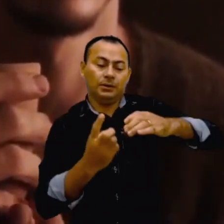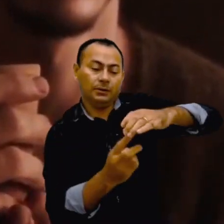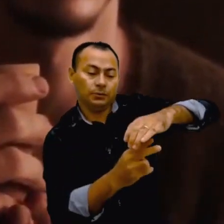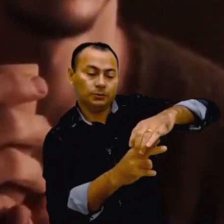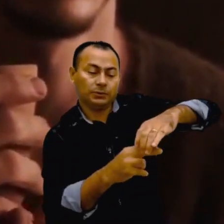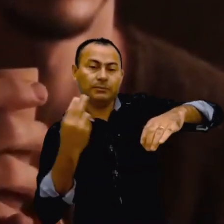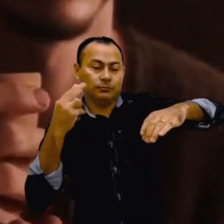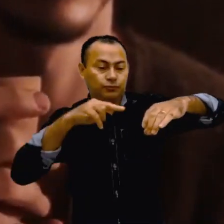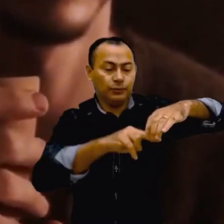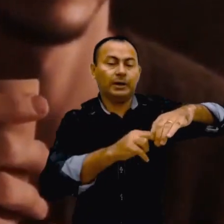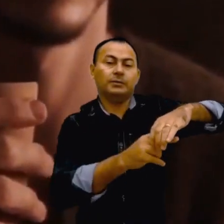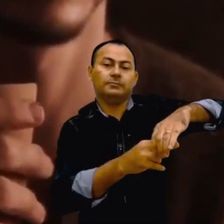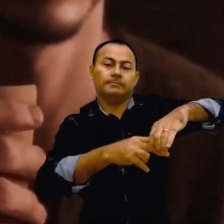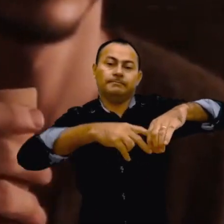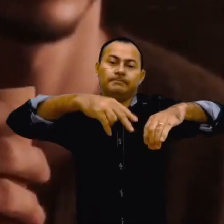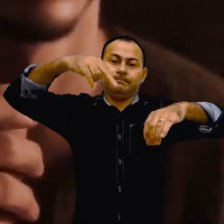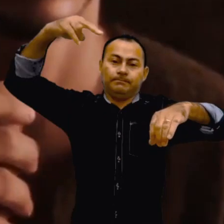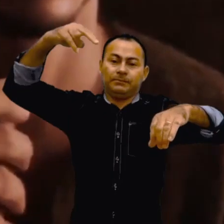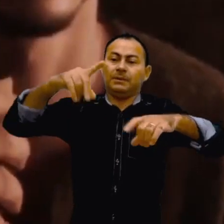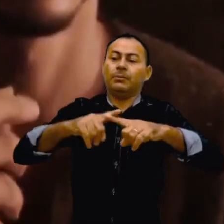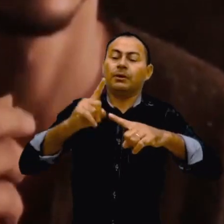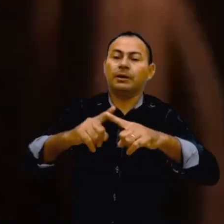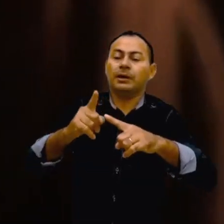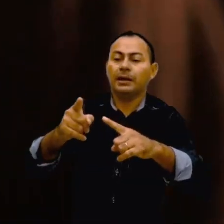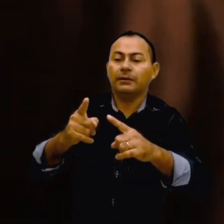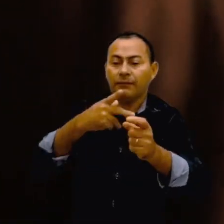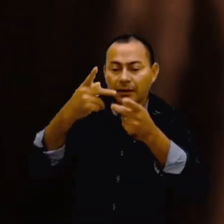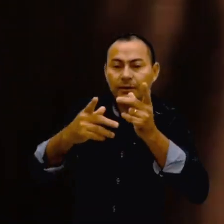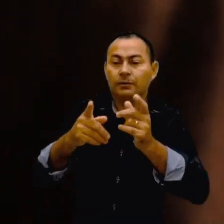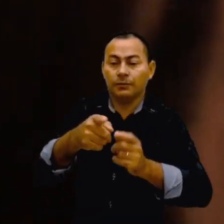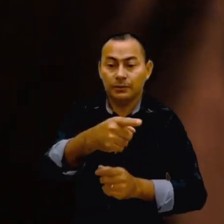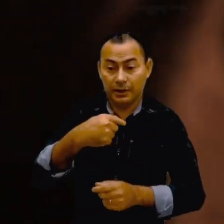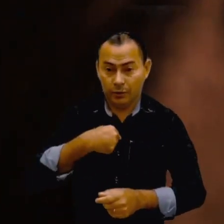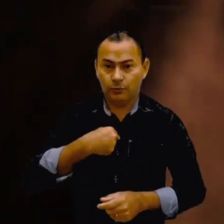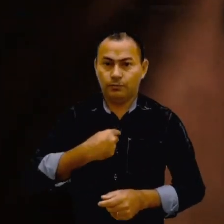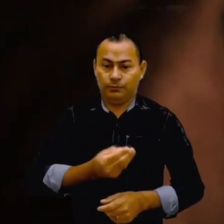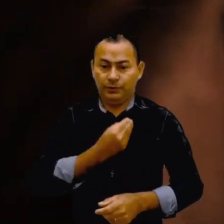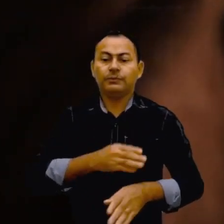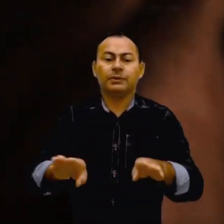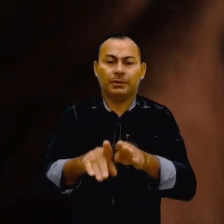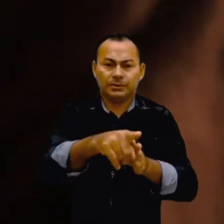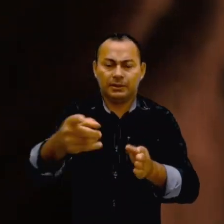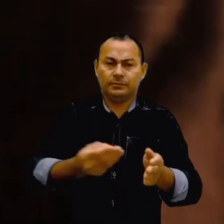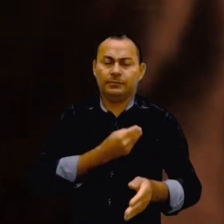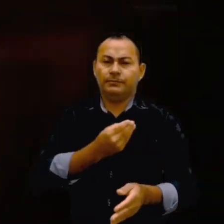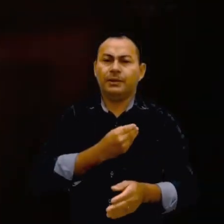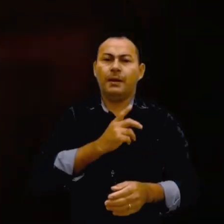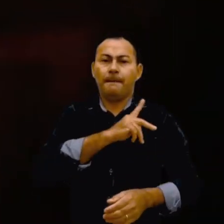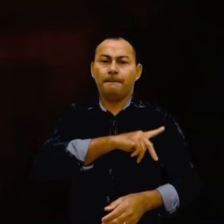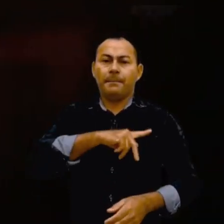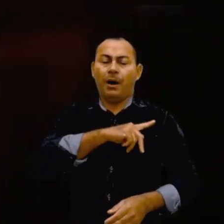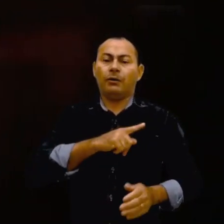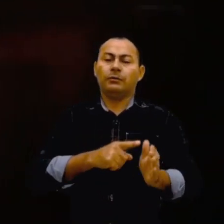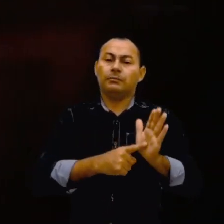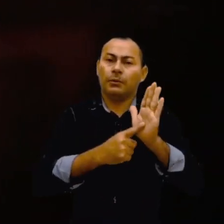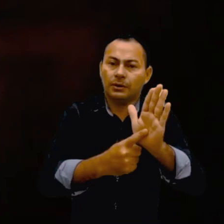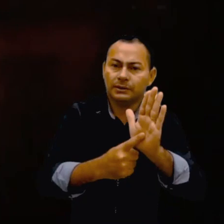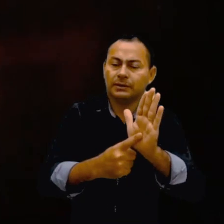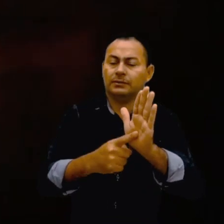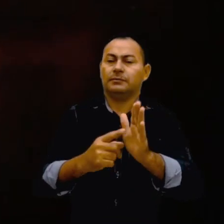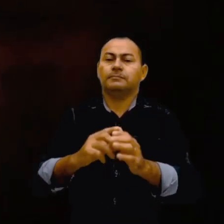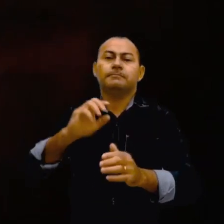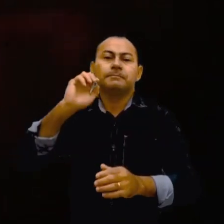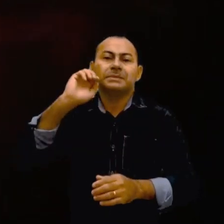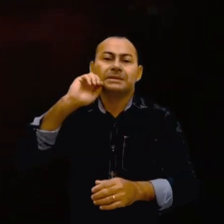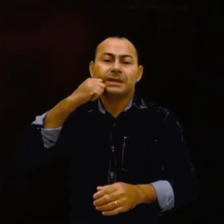os mortos e por isso, porque ele vive, nós também viveremos. Paulo mostra que o segredo da vida cristã é Cristo viver em